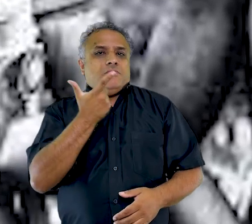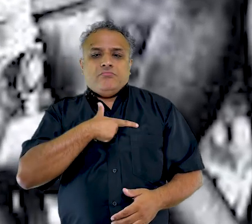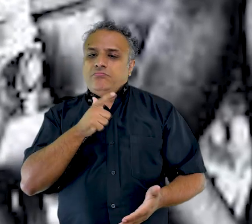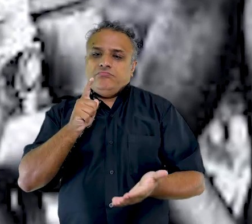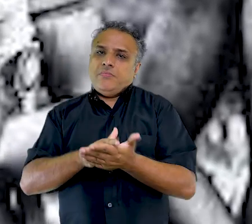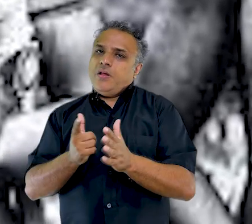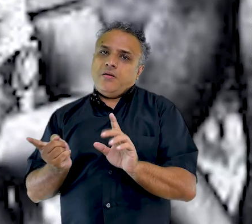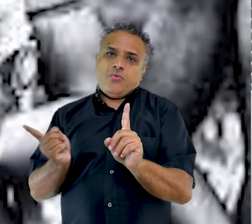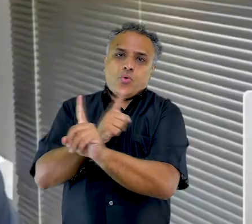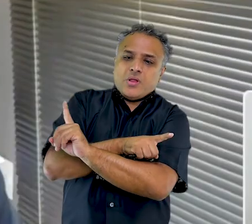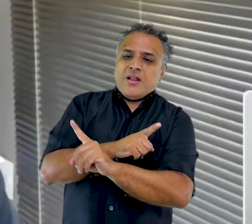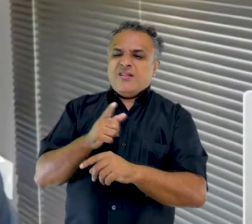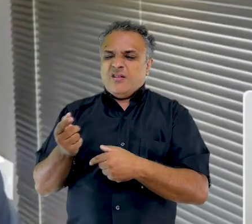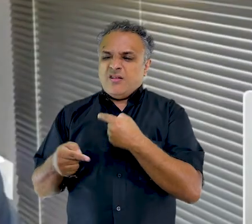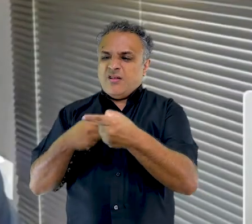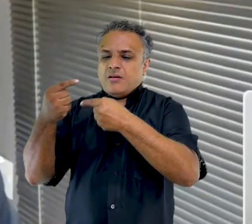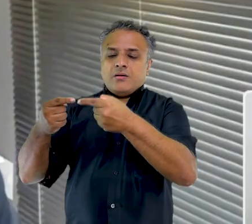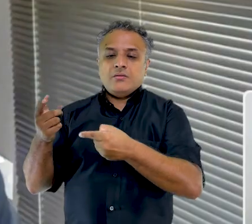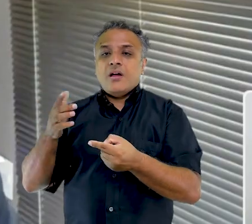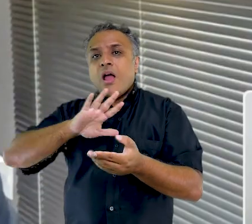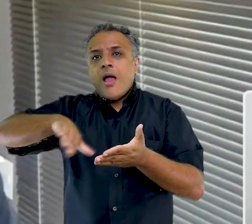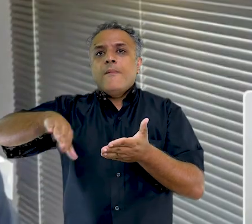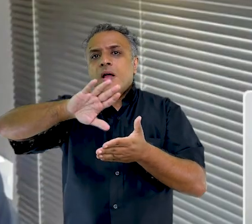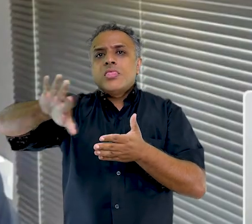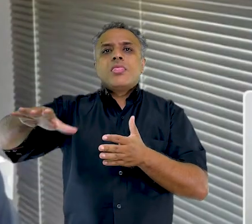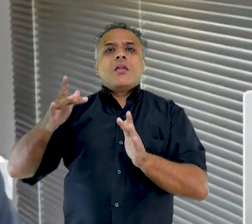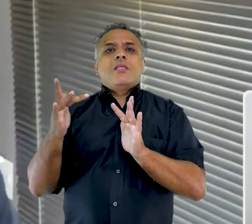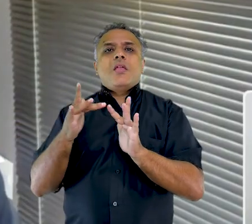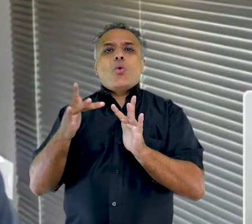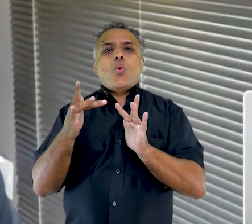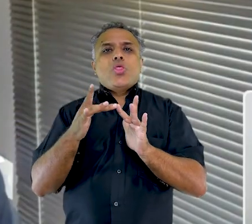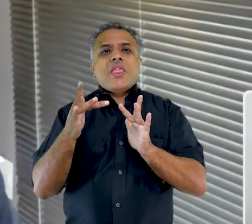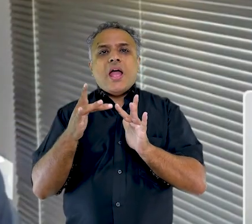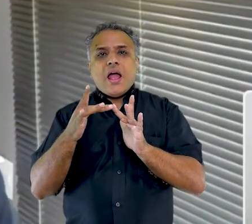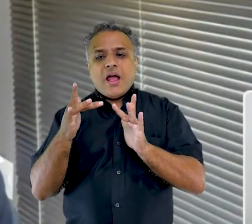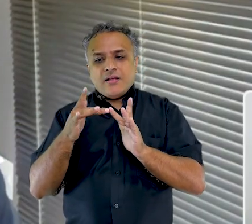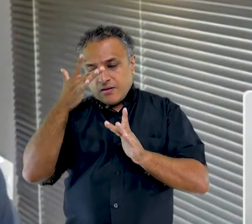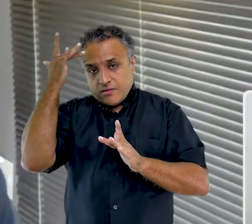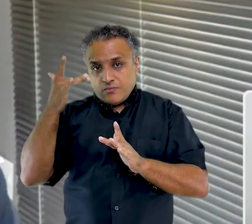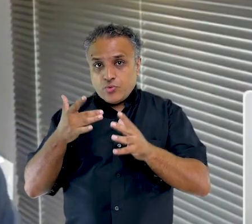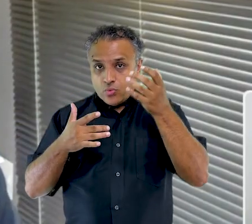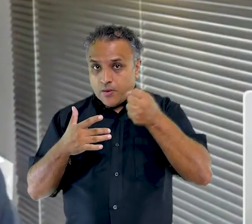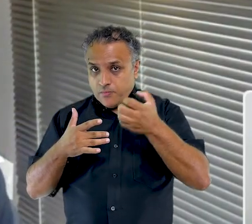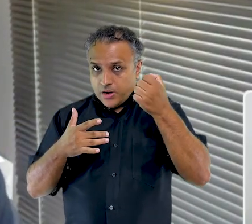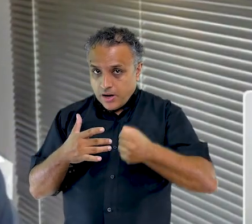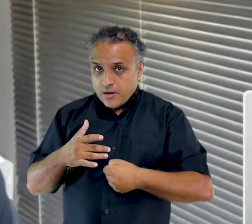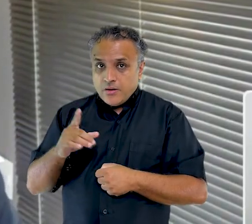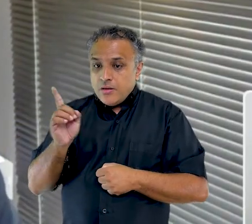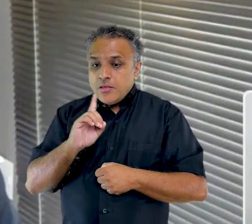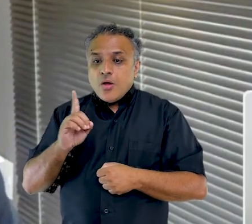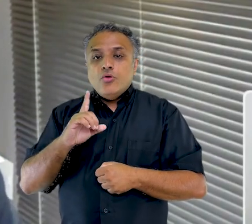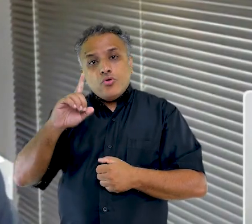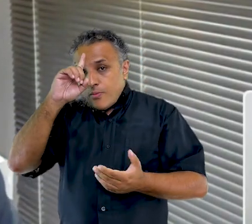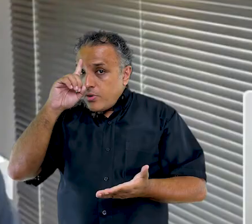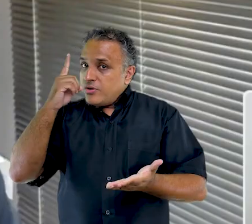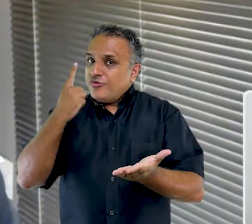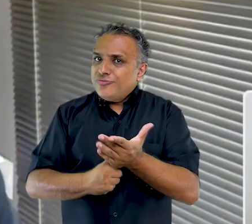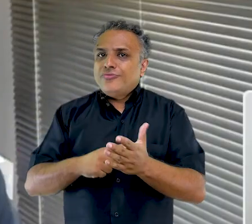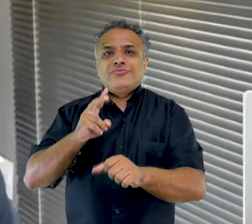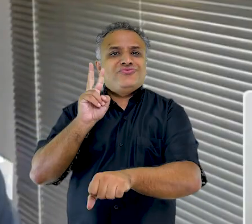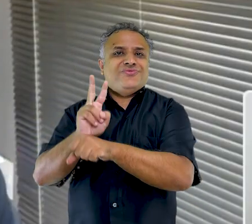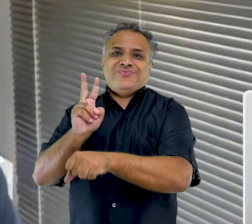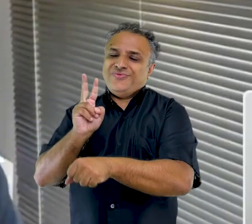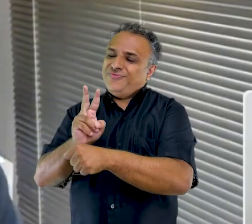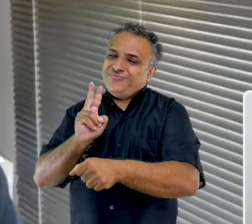ela estimulava justamente os indígenas a manterem o contato, né, com as pessoas brancas e não tomou nenhuma atitude protetiva. Ela foi